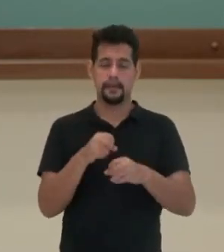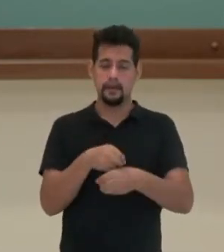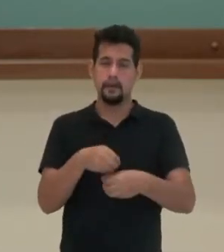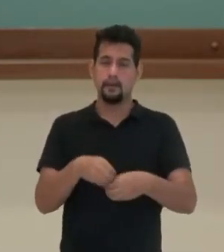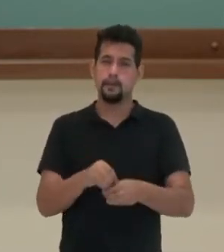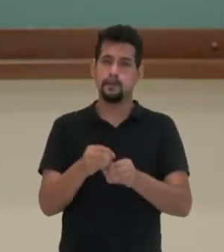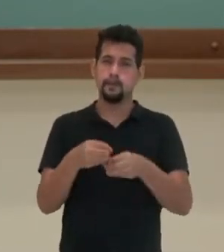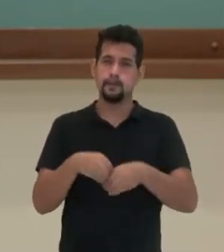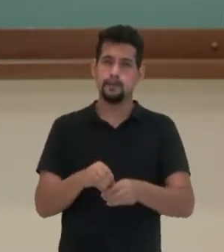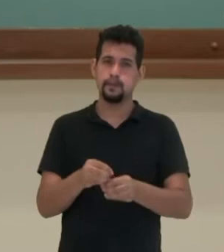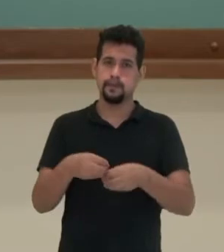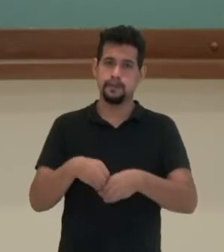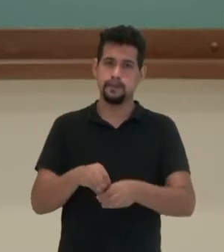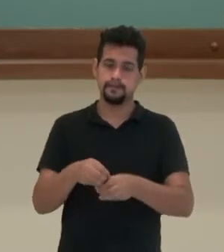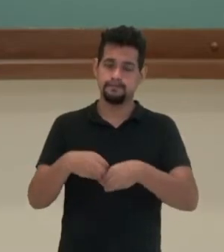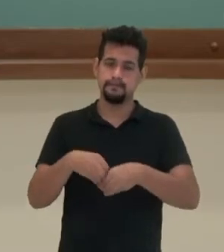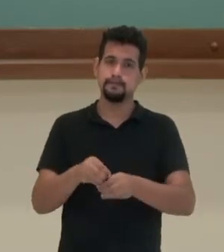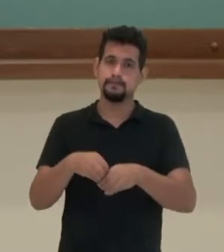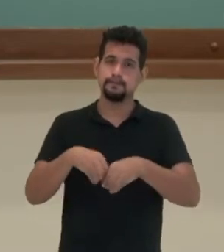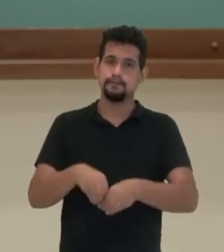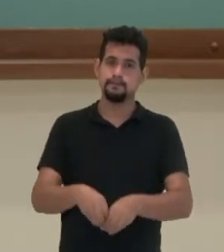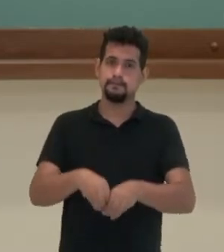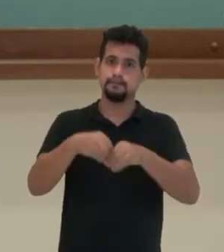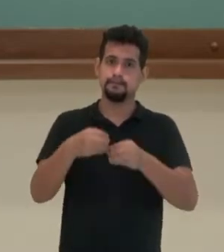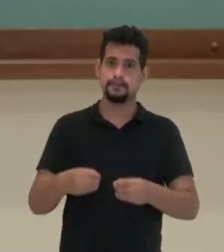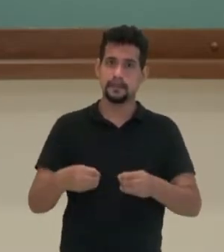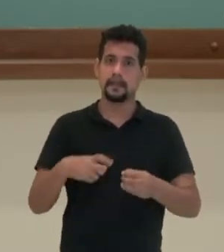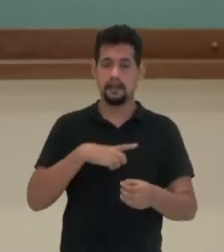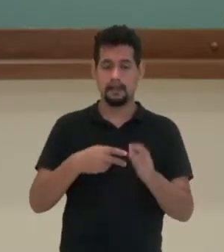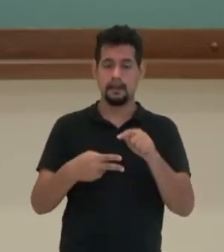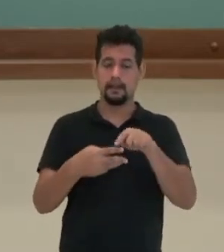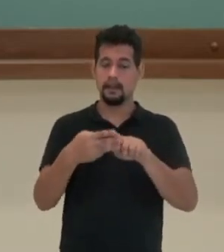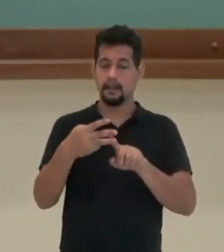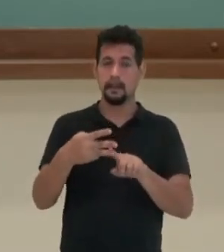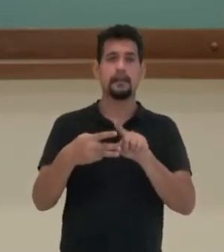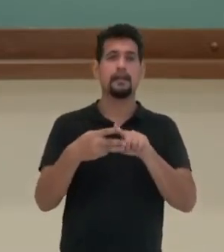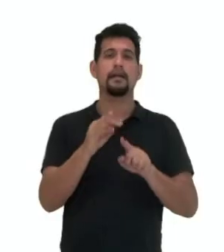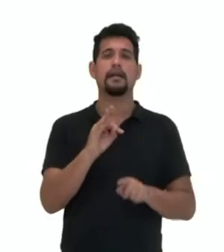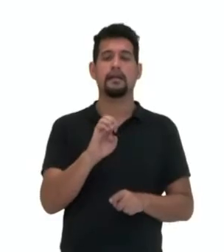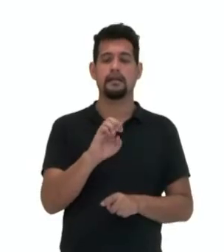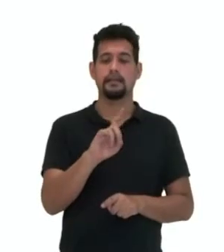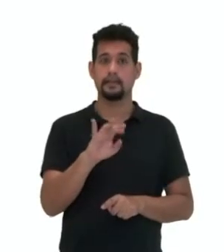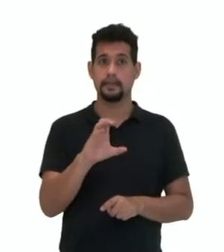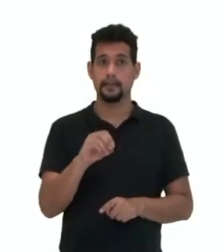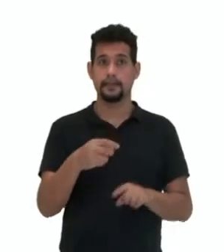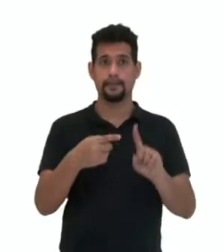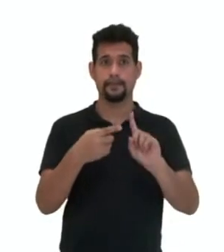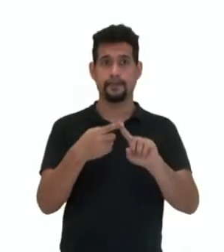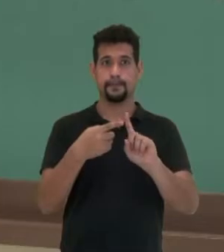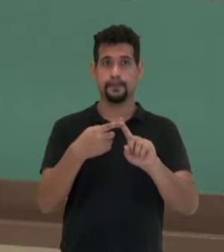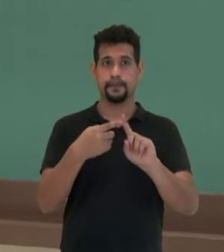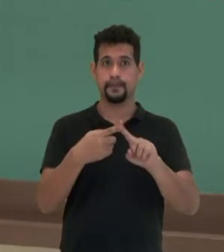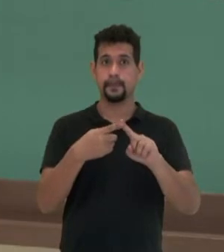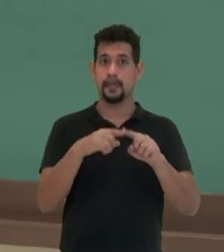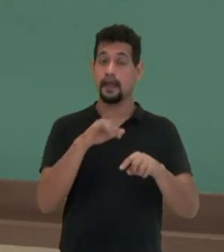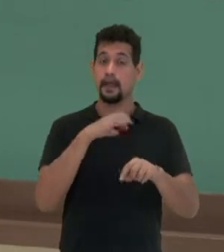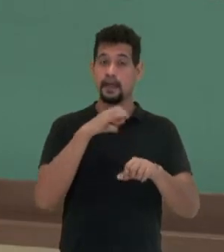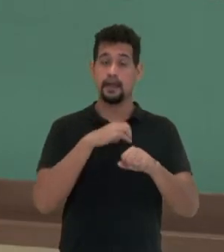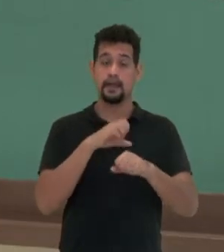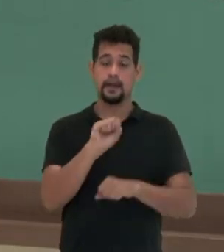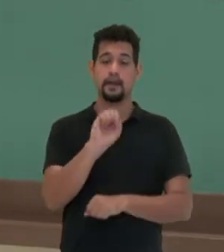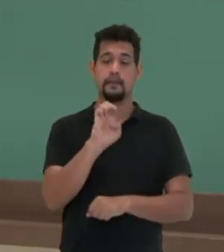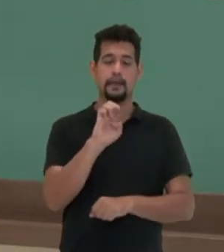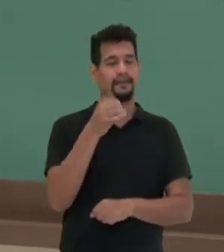esse embriãozinho que está se desenvolvendo, ele tem 3 camadas de tecido. Observem aqui na figura comigo. Eles têm essa